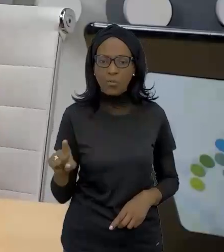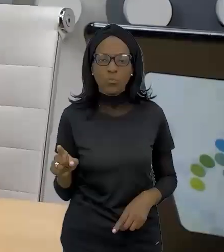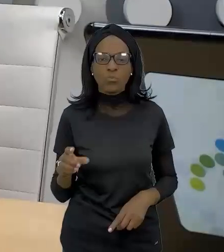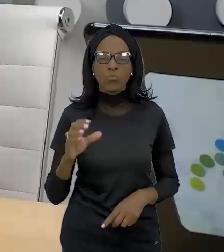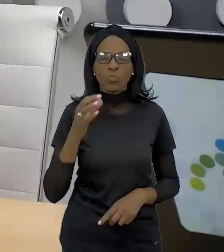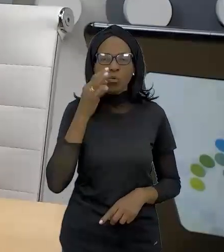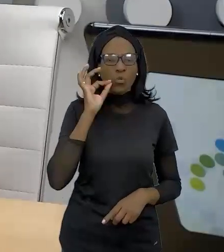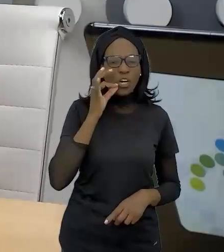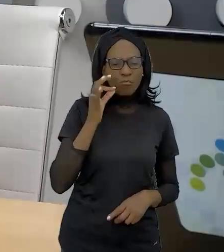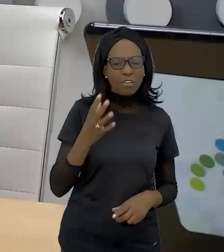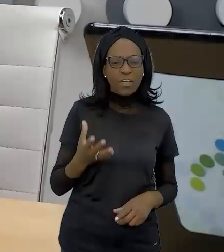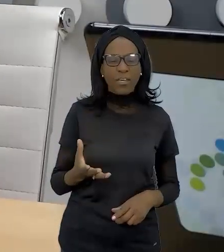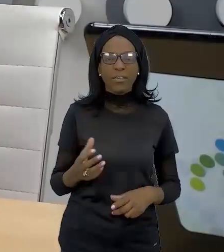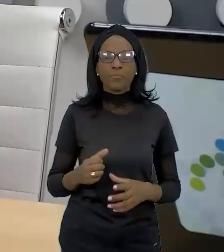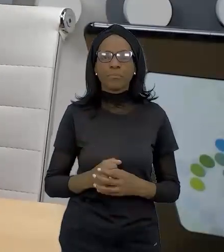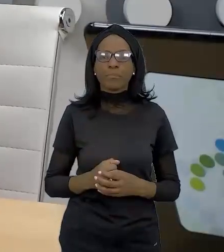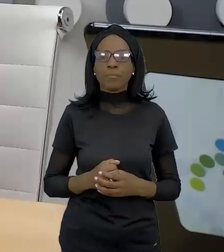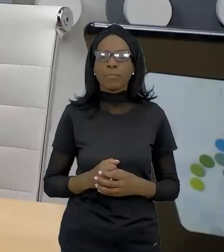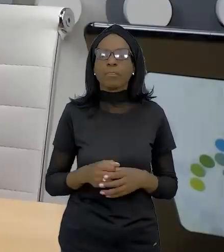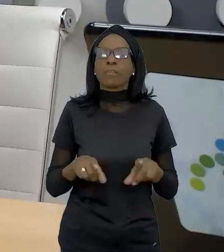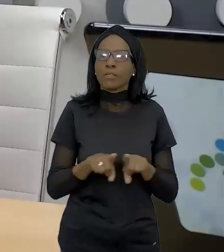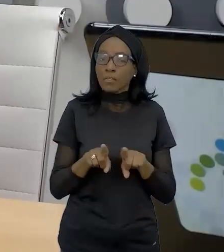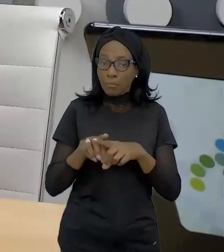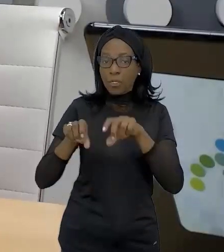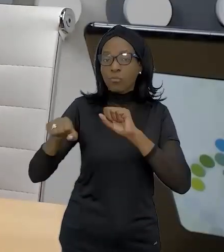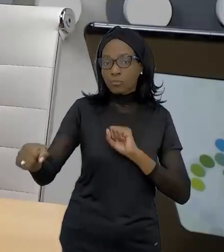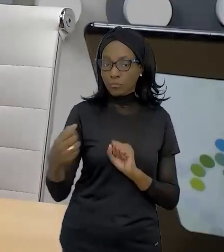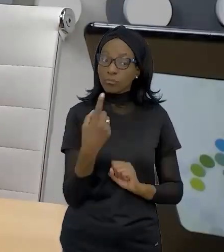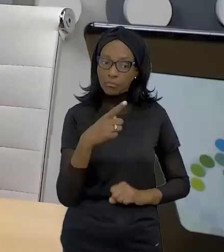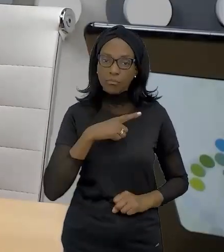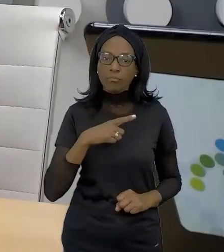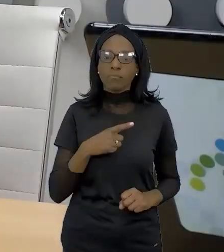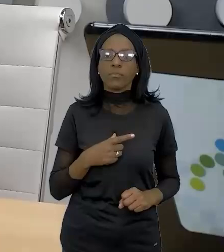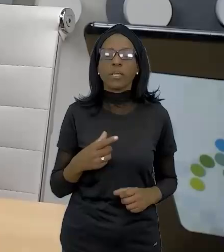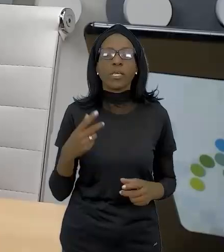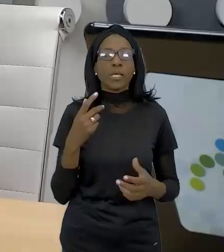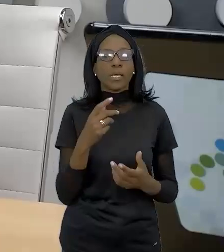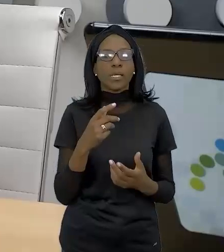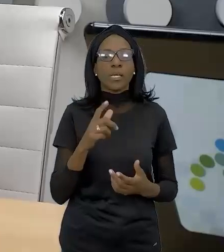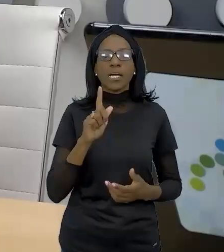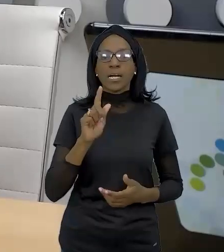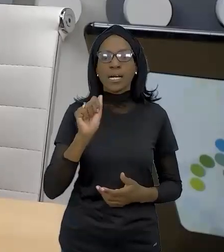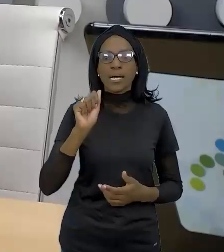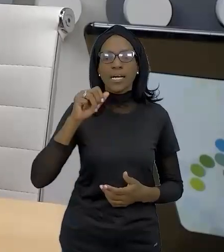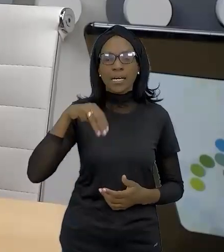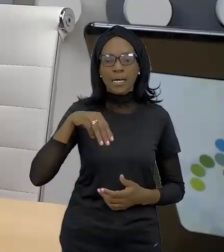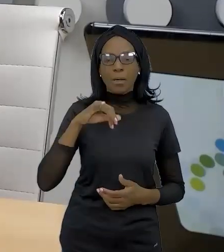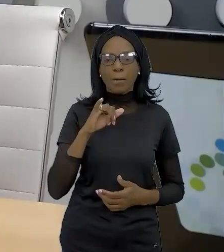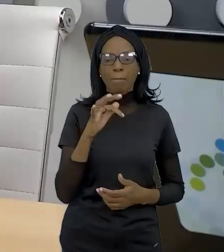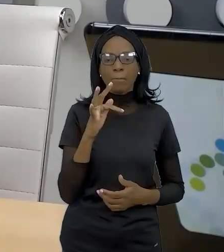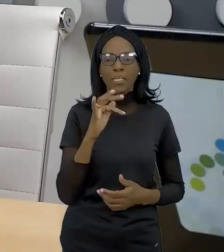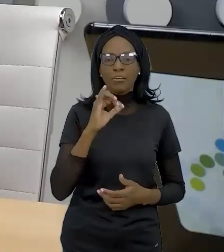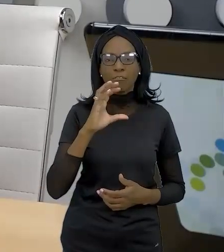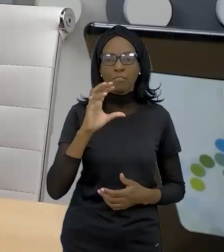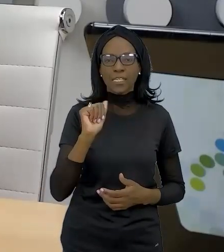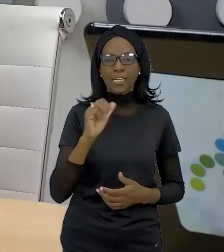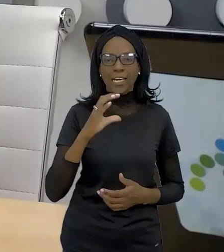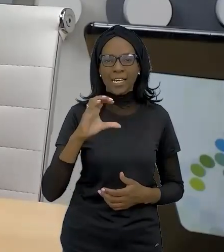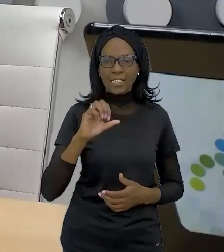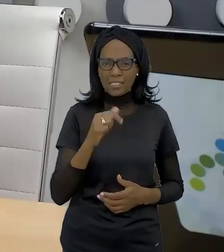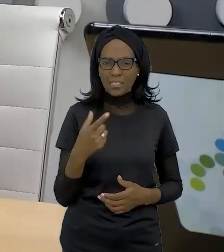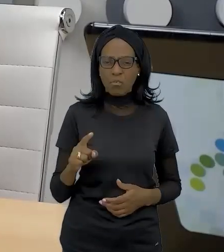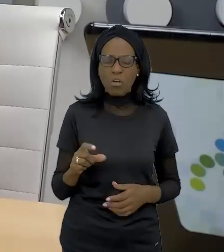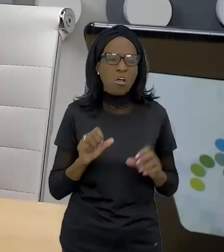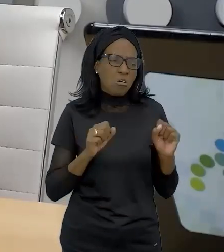Café, que a gente vai falar também, vai ter uma formação sobre isso, gamificação, falei errado, desculpa. Pode